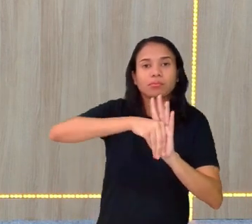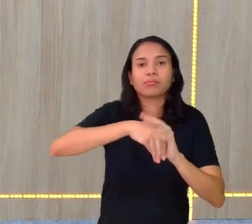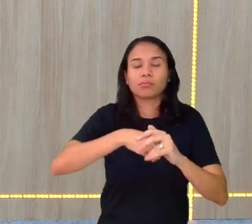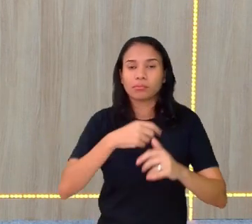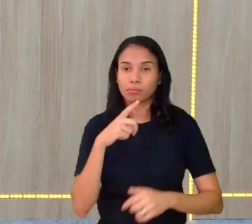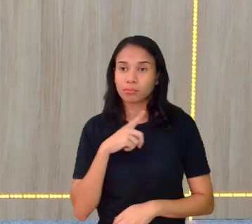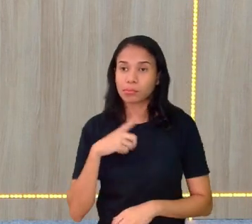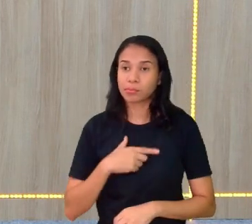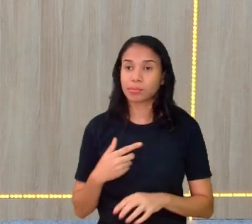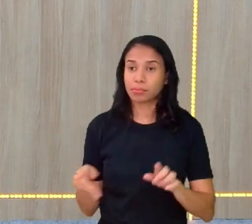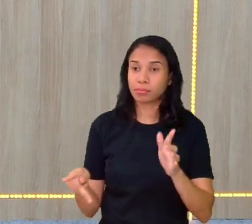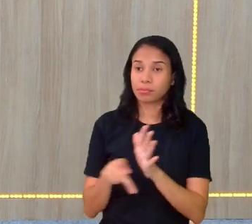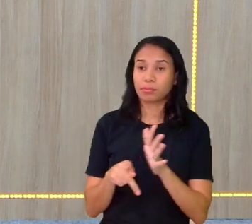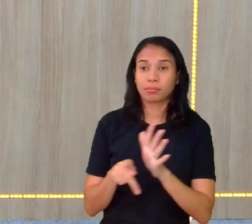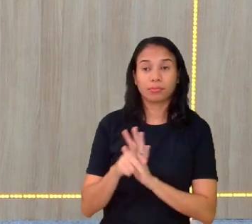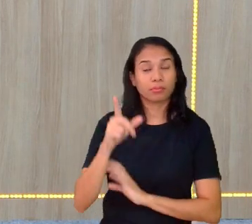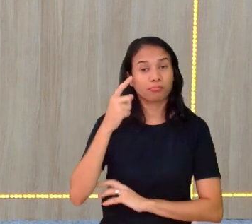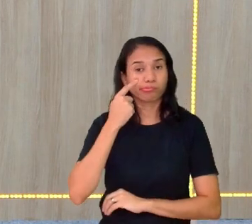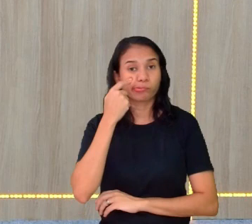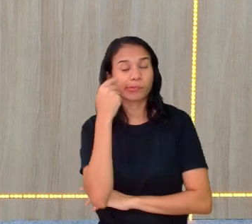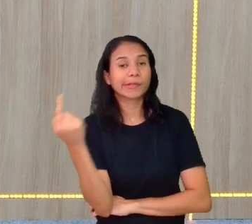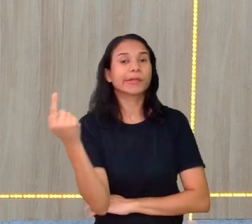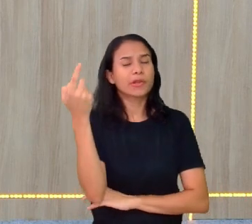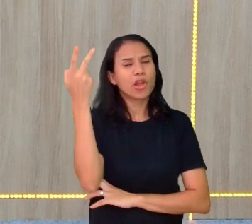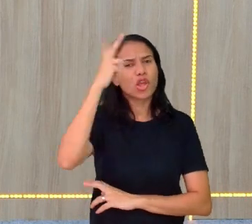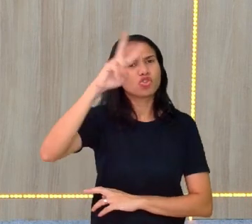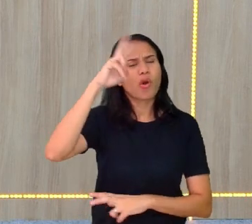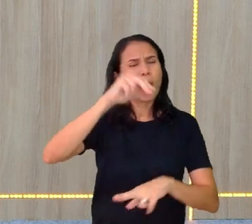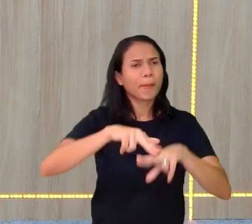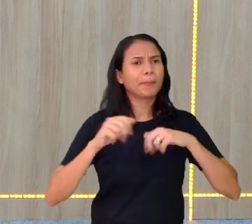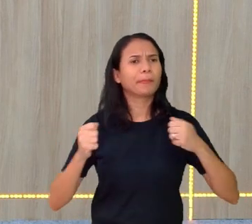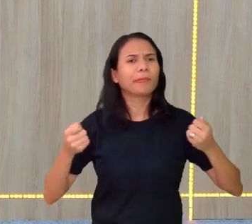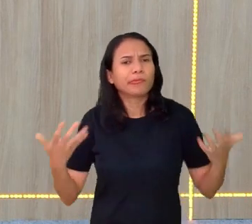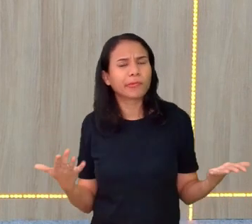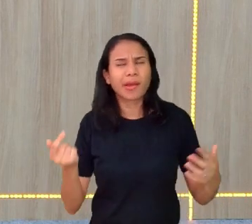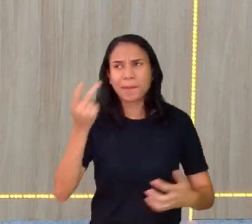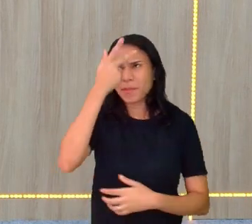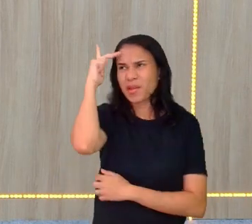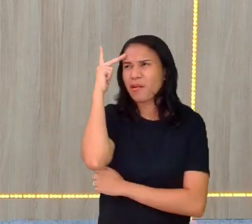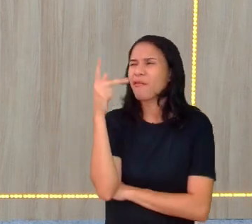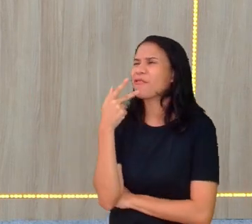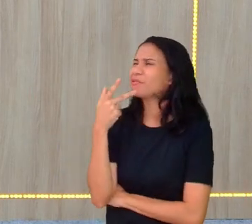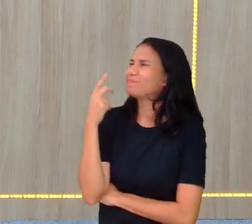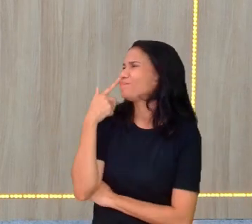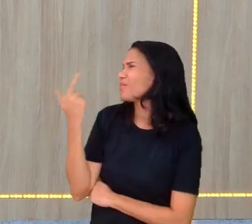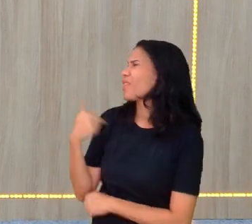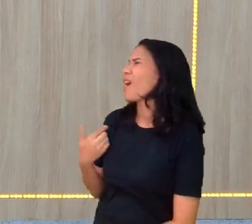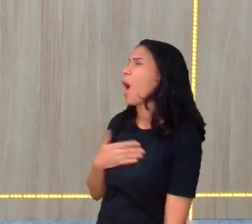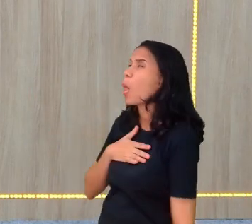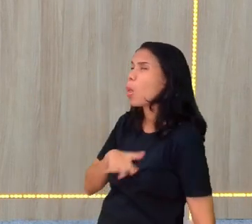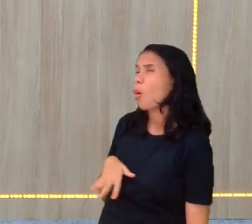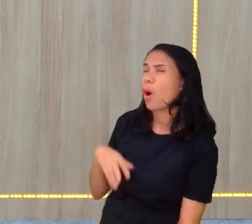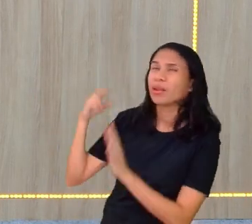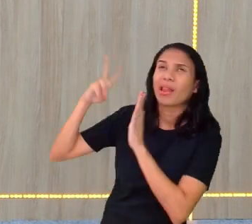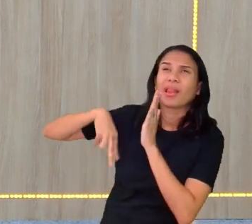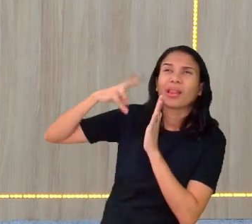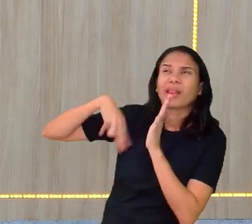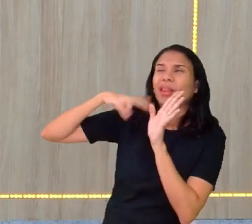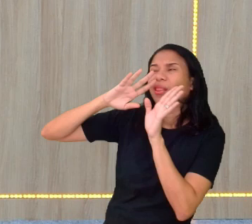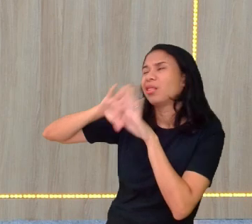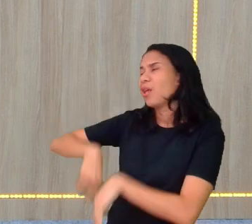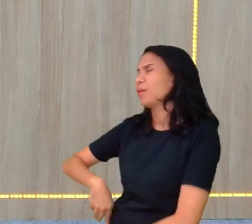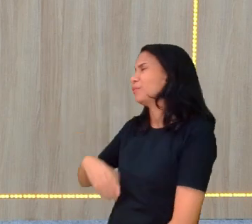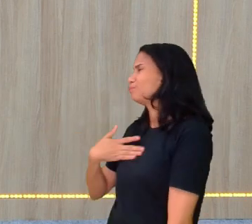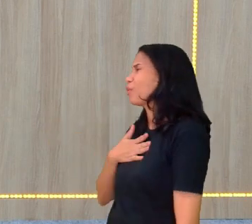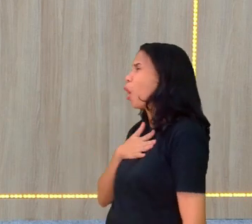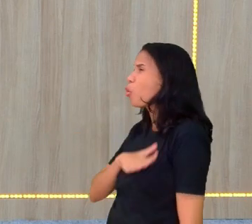dizendo, de história, né? Essa disciplina que muitas vezes as pessoas dizem: eu não gosto muito de ler, eu não gosto muito